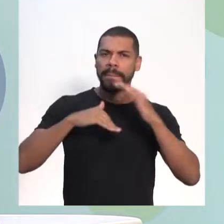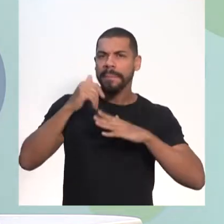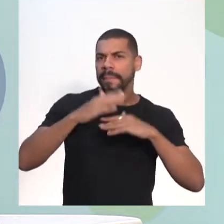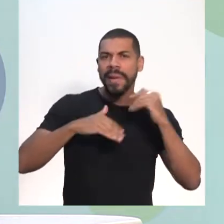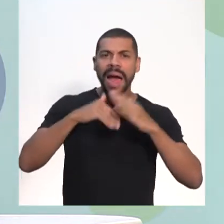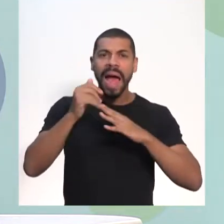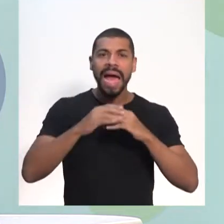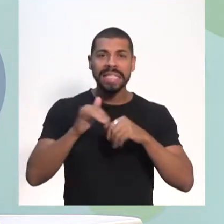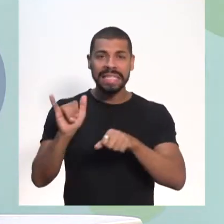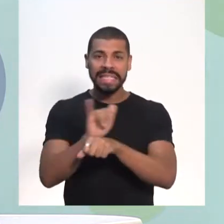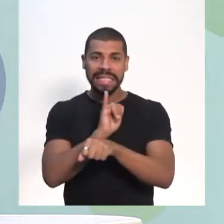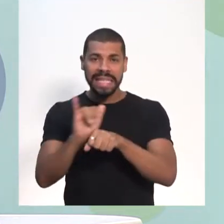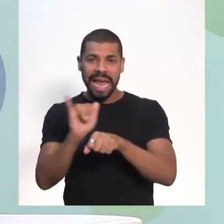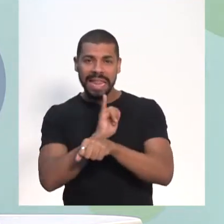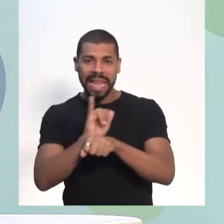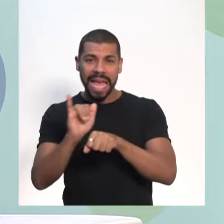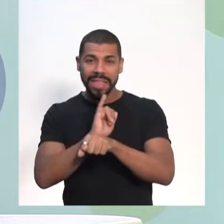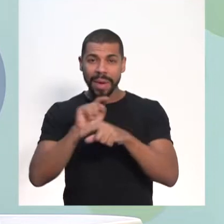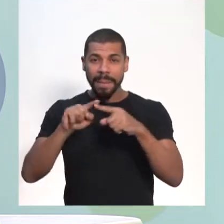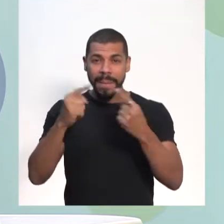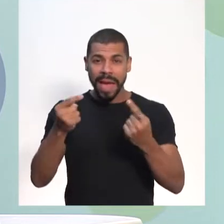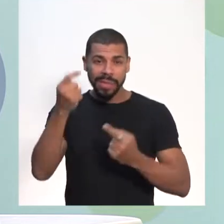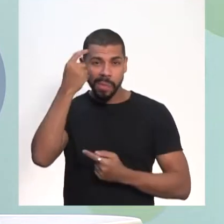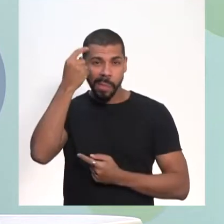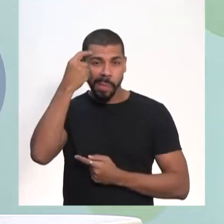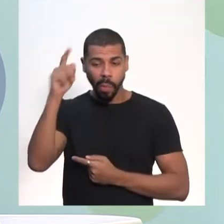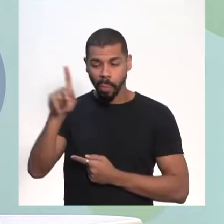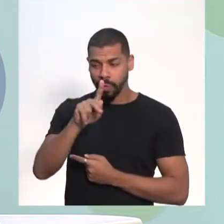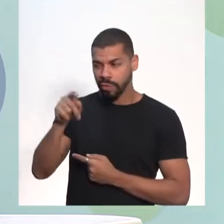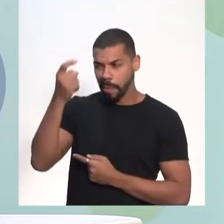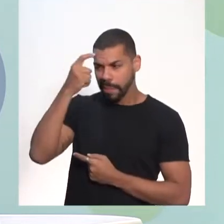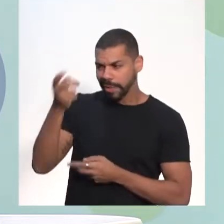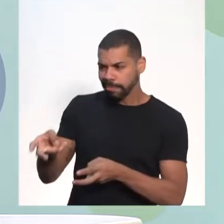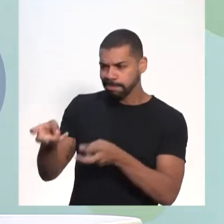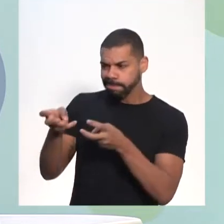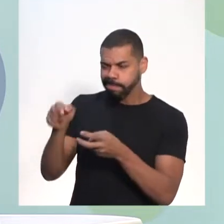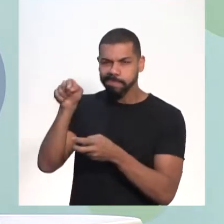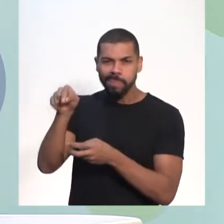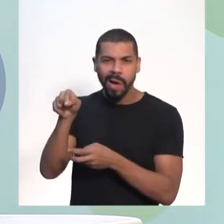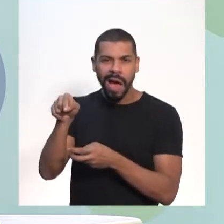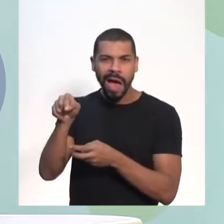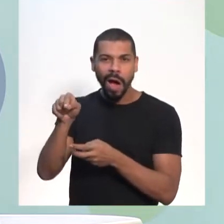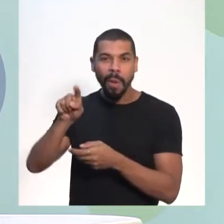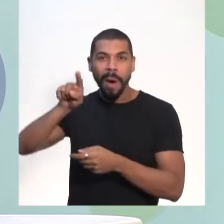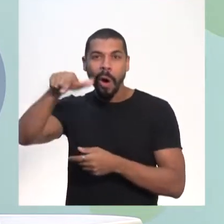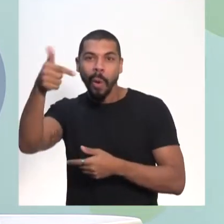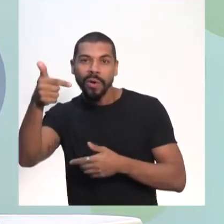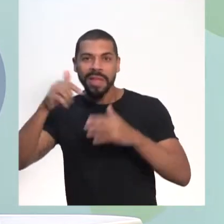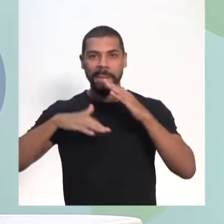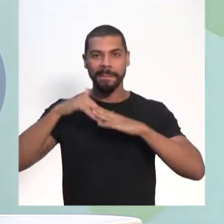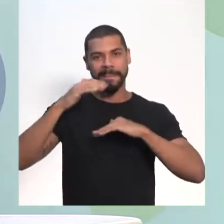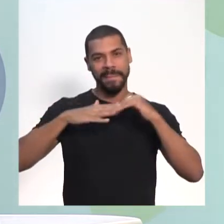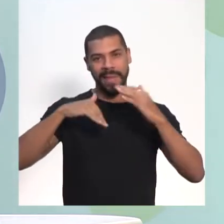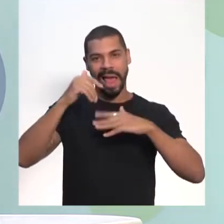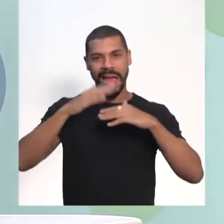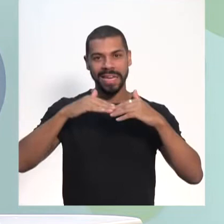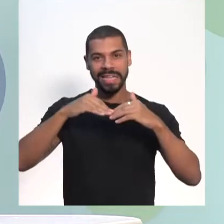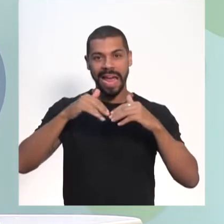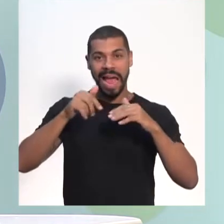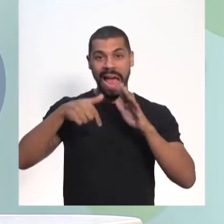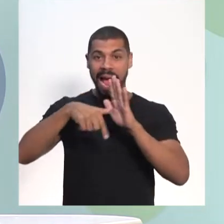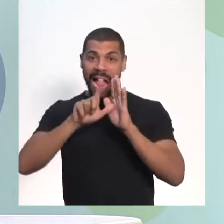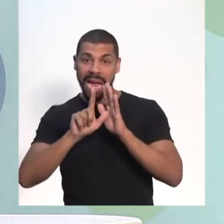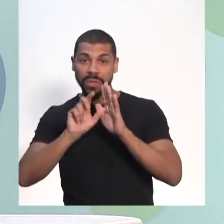estratégica, mas o professor ele pode perceber a necessidade do desenvolvimento de uma outra habilidade antes de chegar naquela